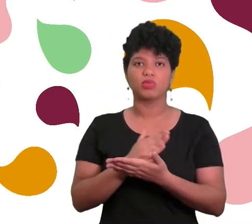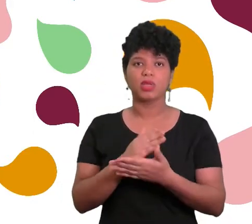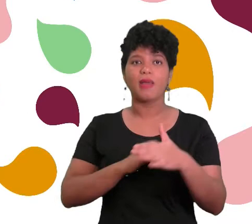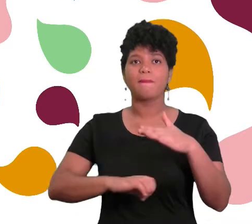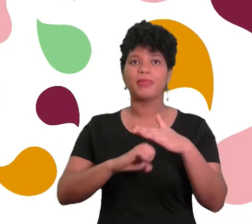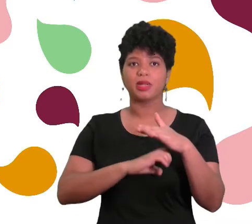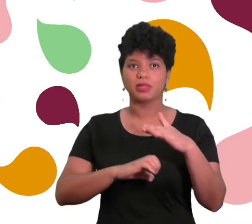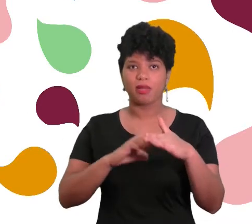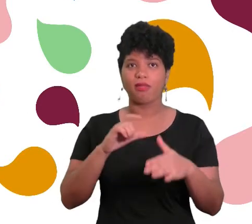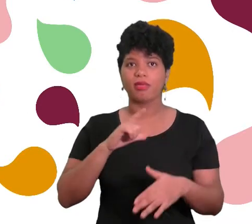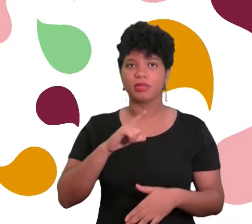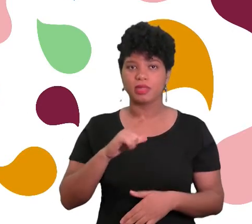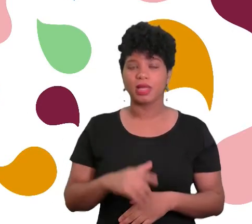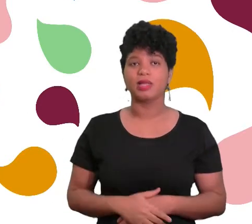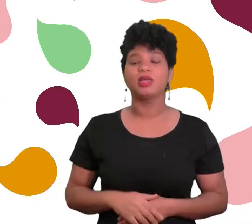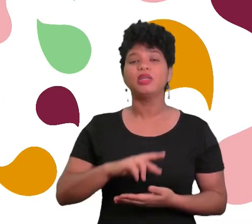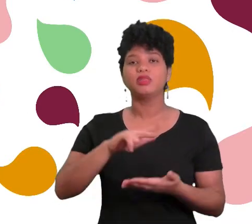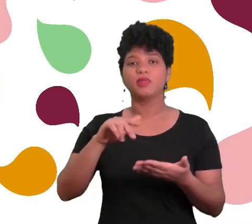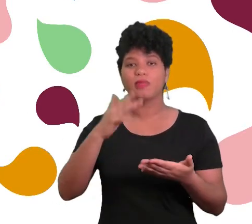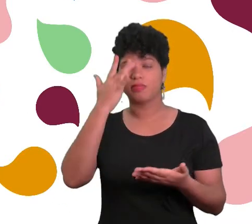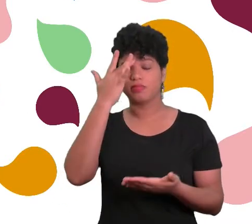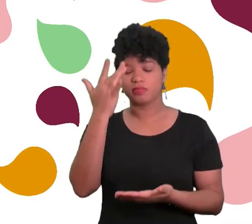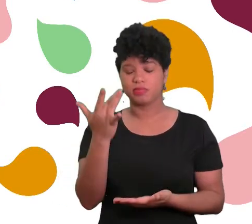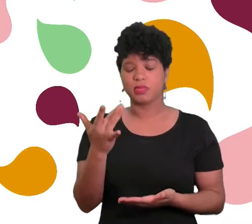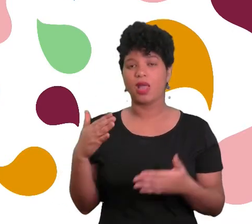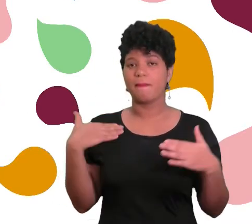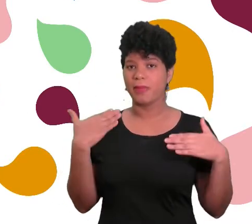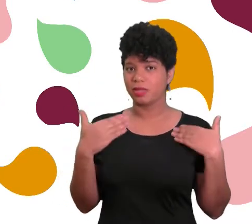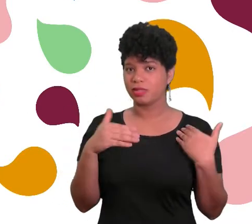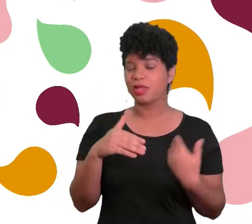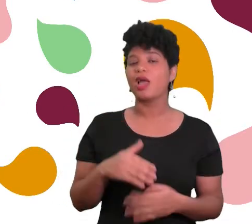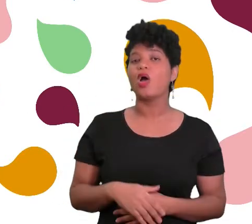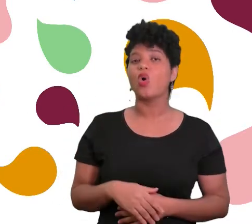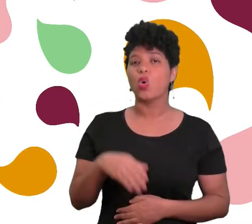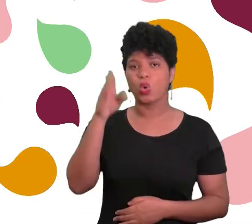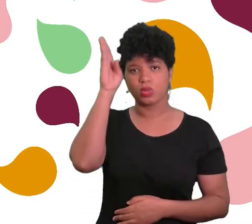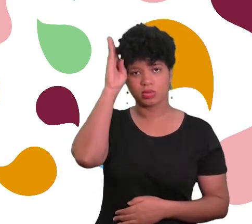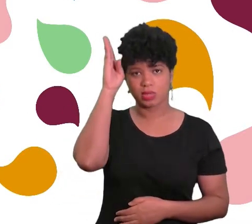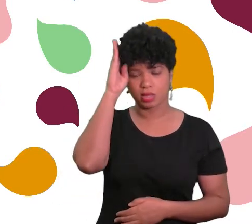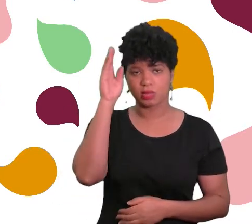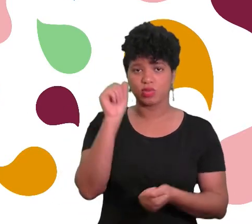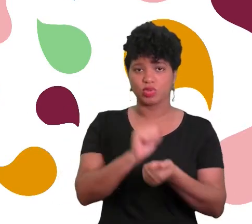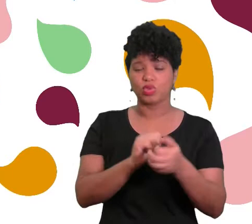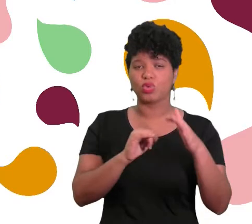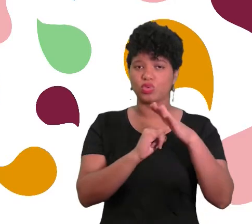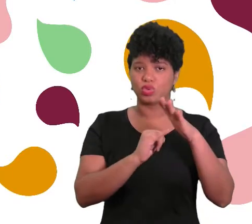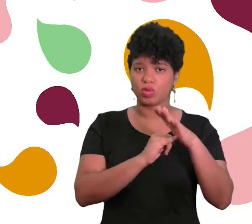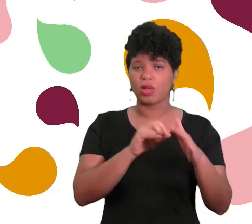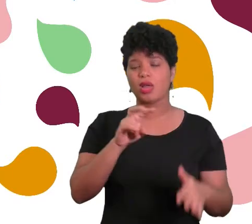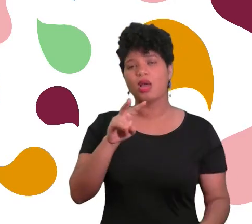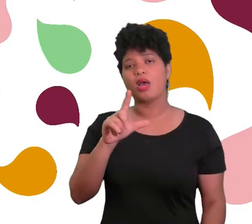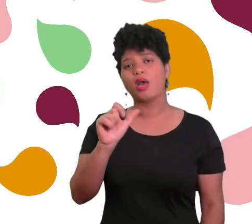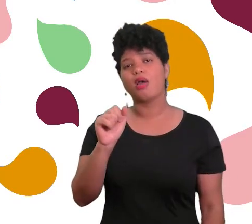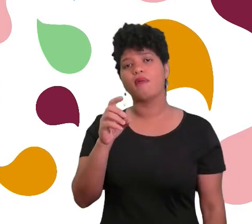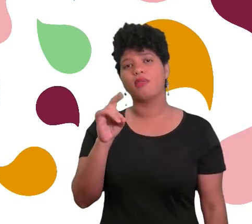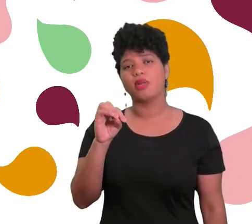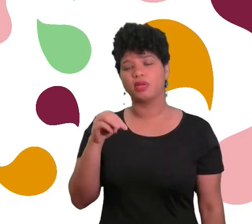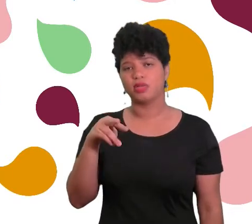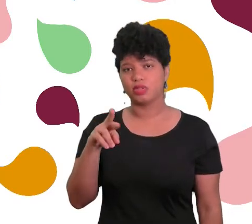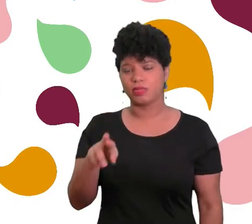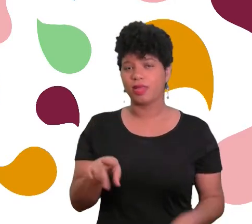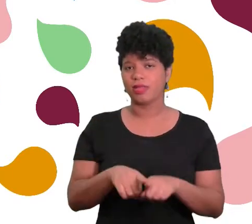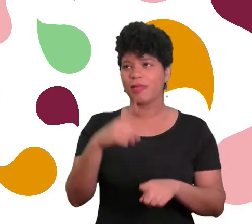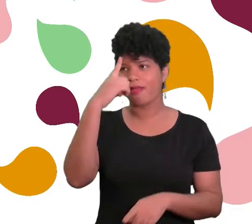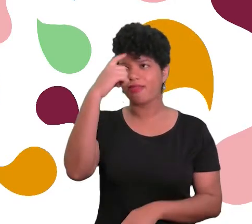de bens, serviços e turismo. O SESC também é responsável, junto com o Instituto Vladimir Herzog, pela curadoria